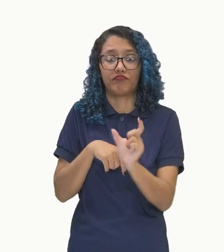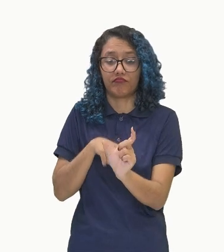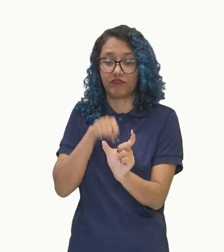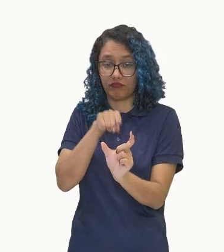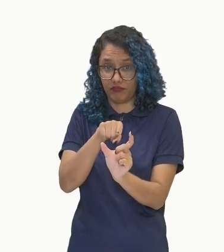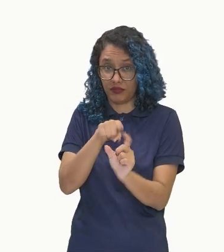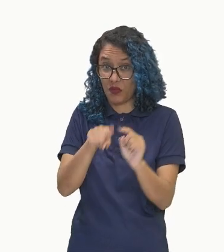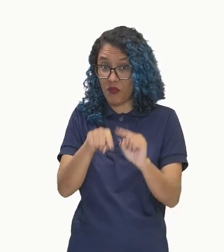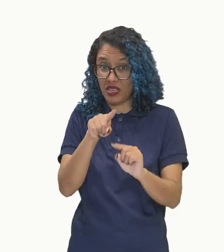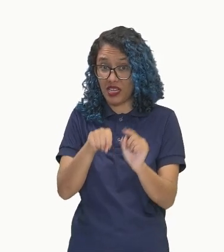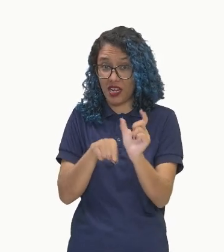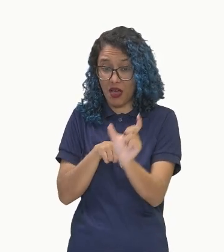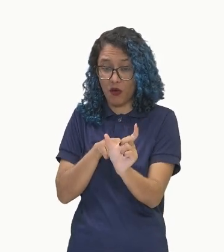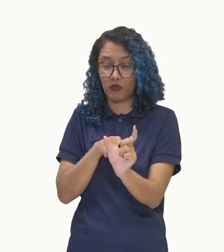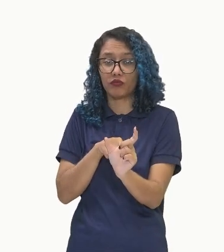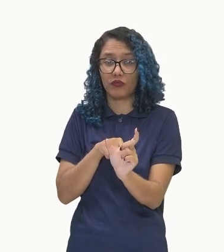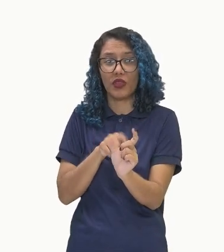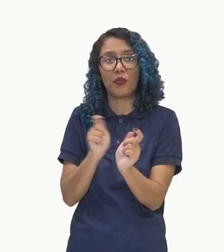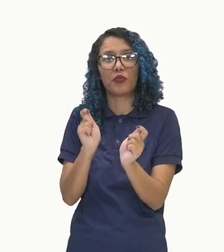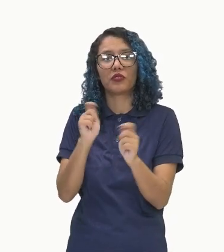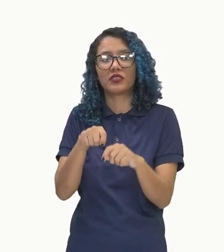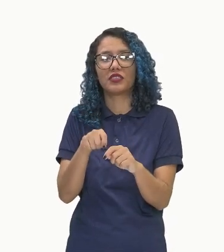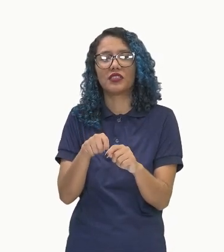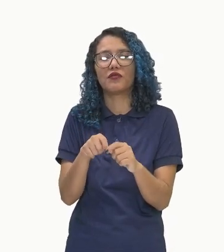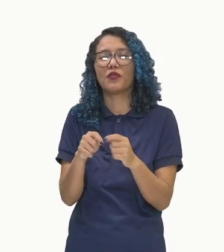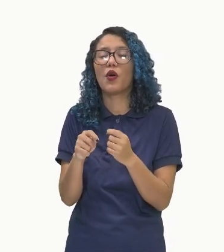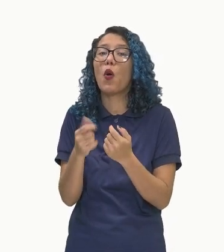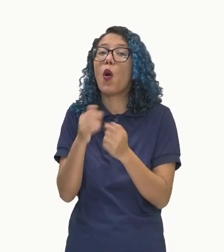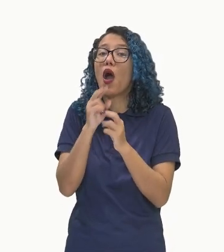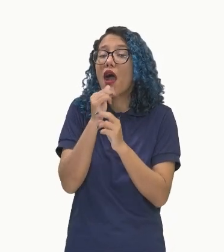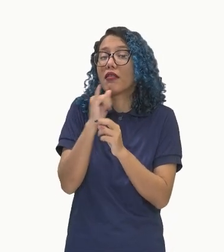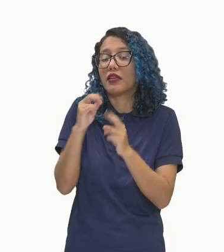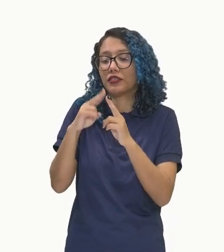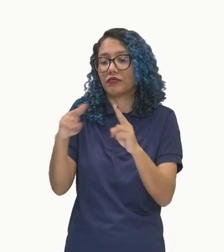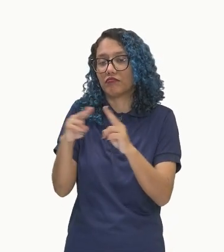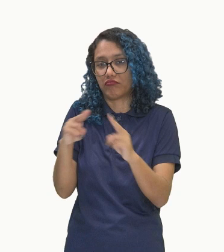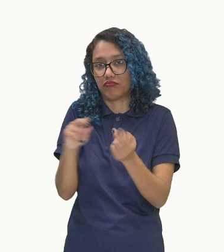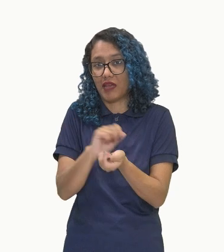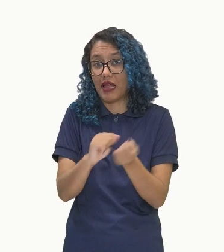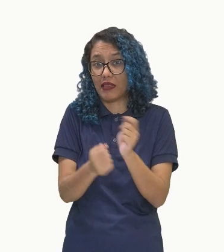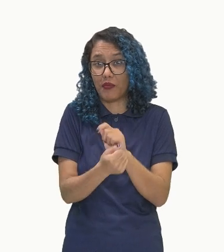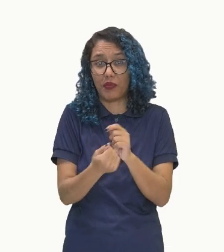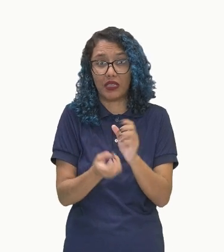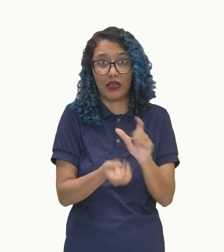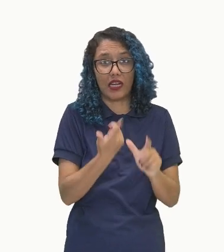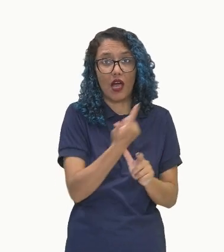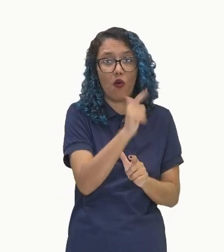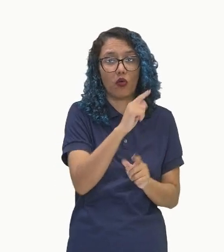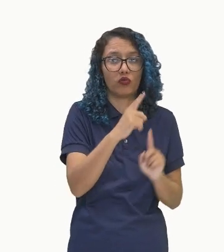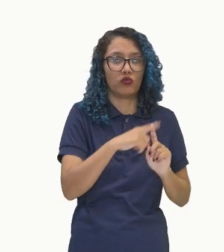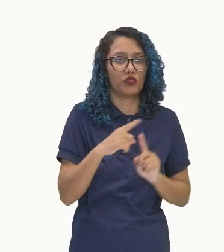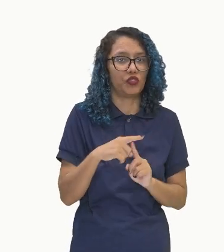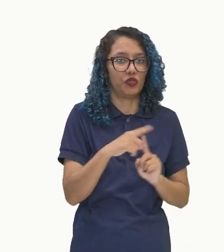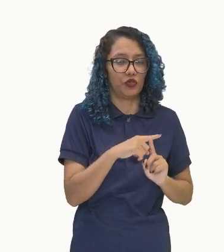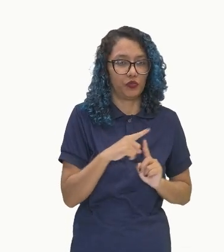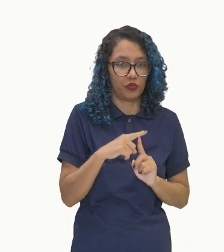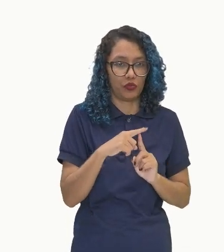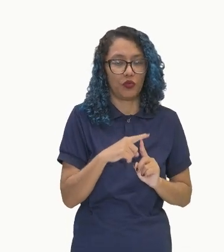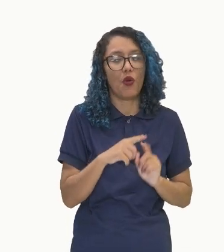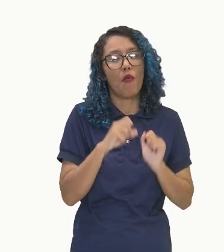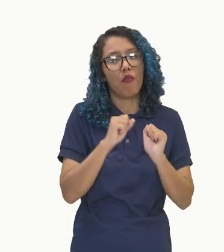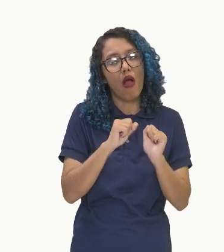de energia. Ou seja, que pode ser energia térmica, energia mecânica, energia